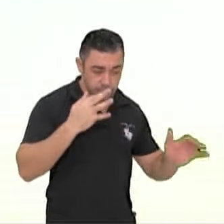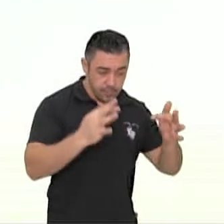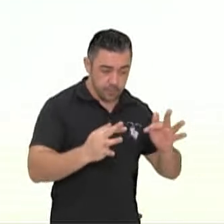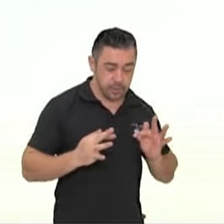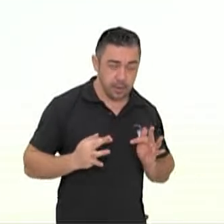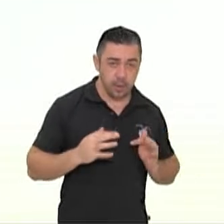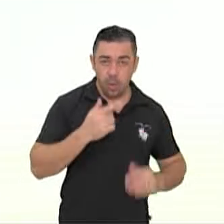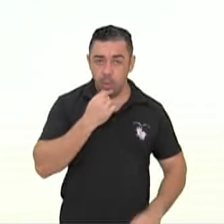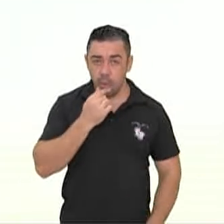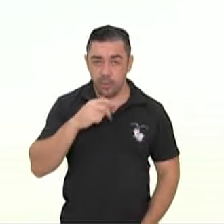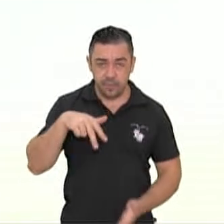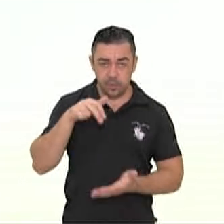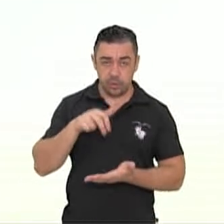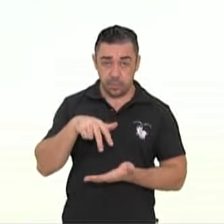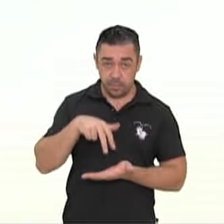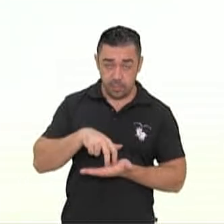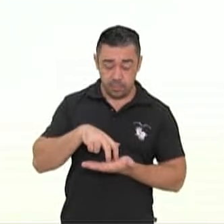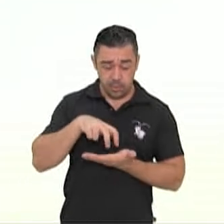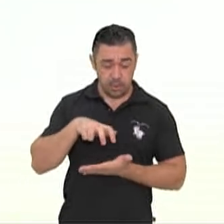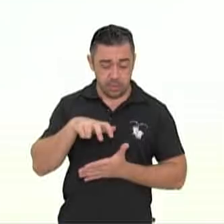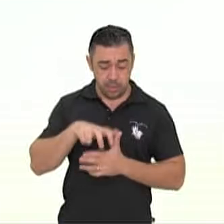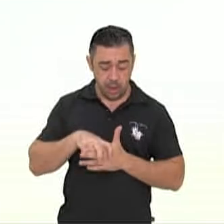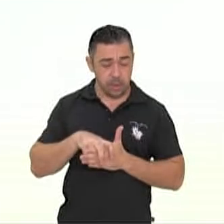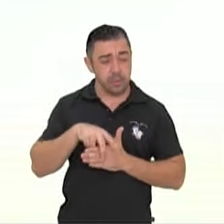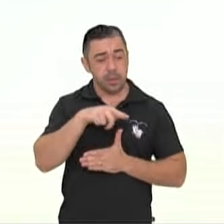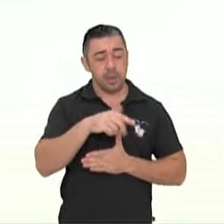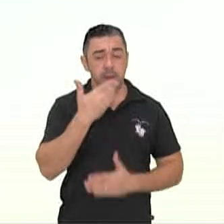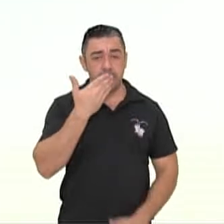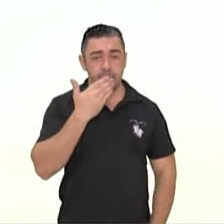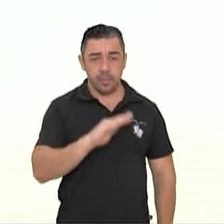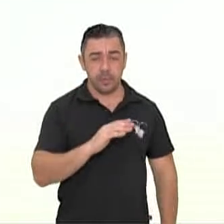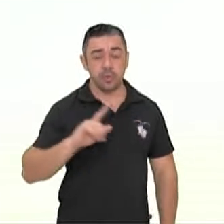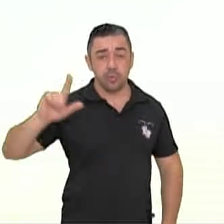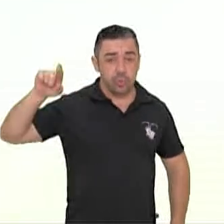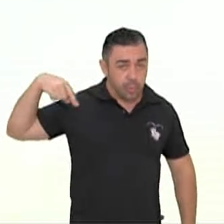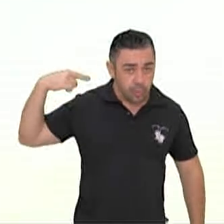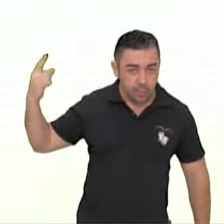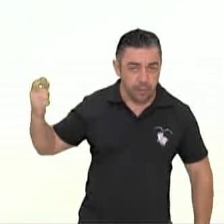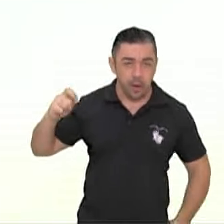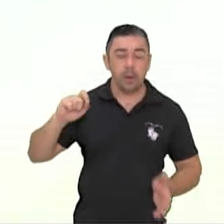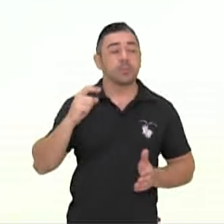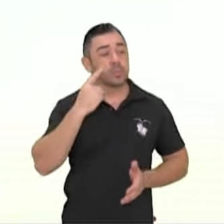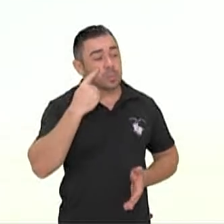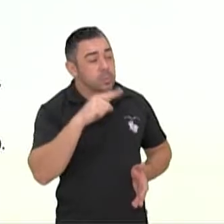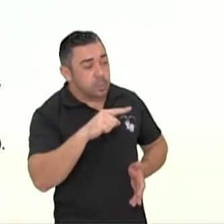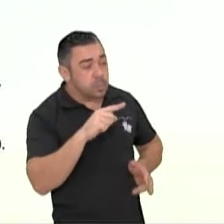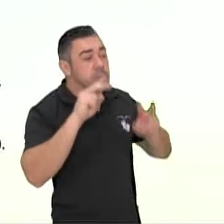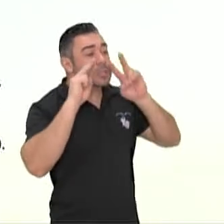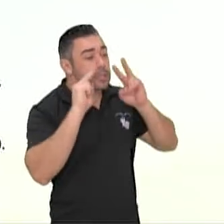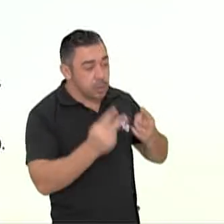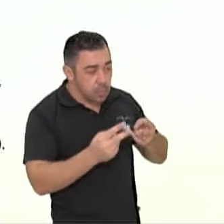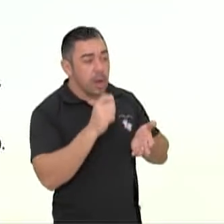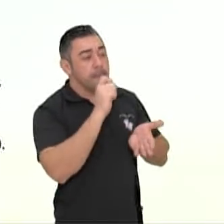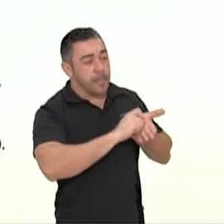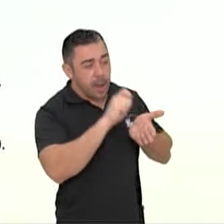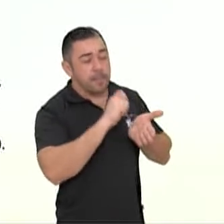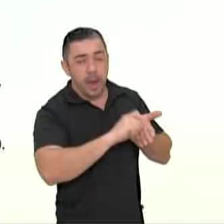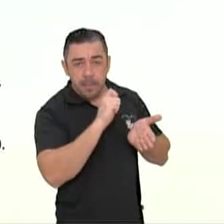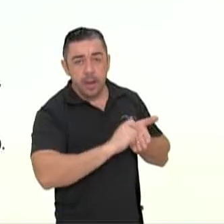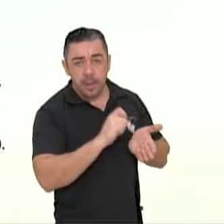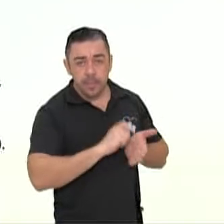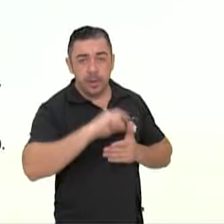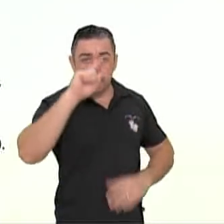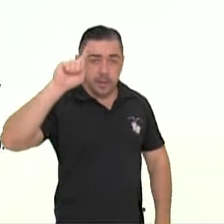suzerano que ficava de pé, que ficava sentado. Ao fundo da cena, o funcionário que testemunha todo o juramento. Depois